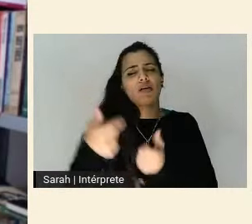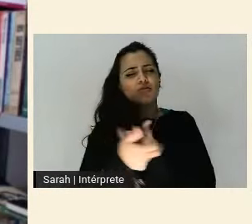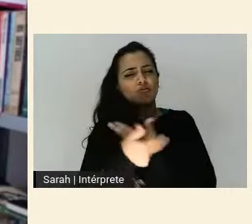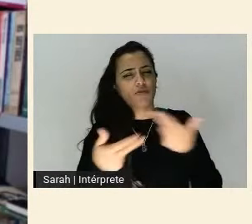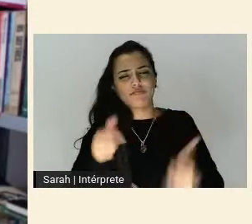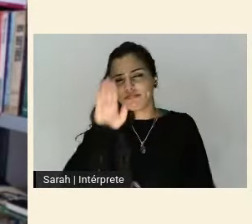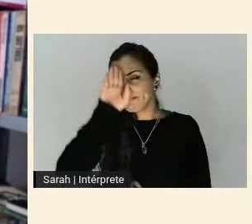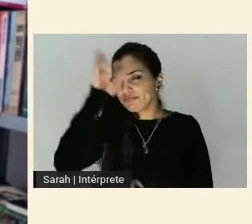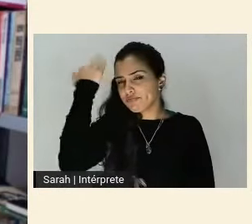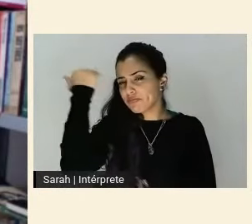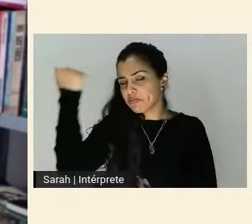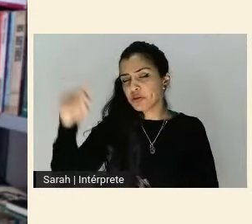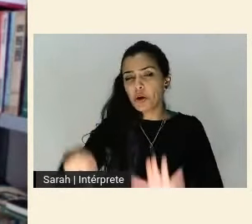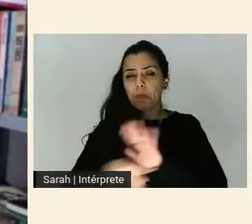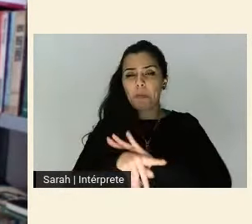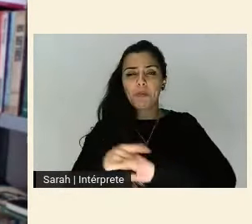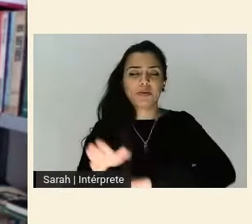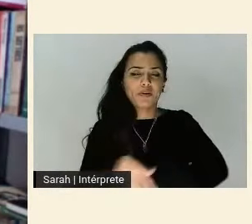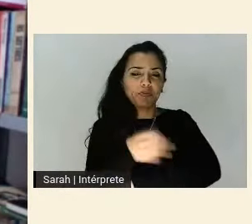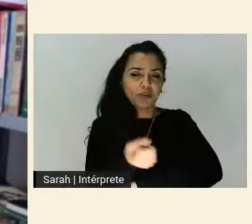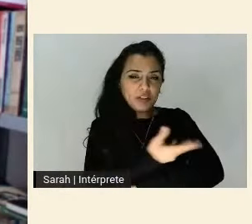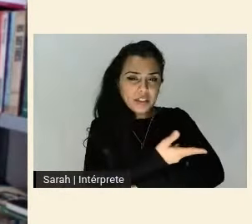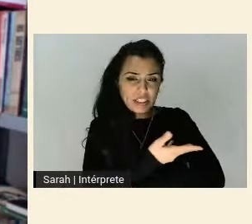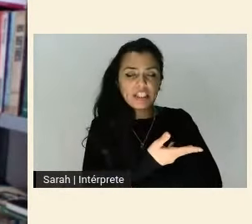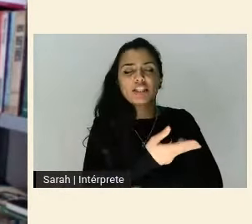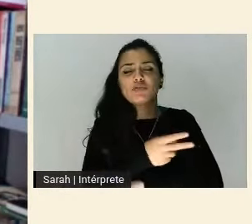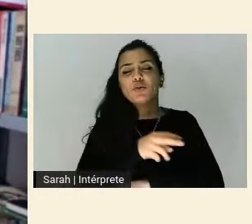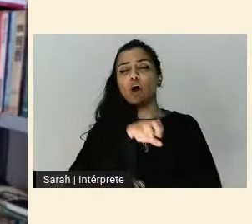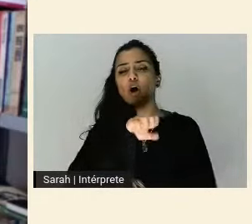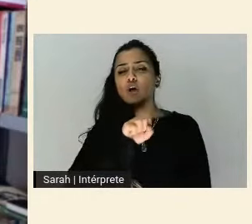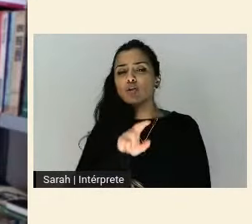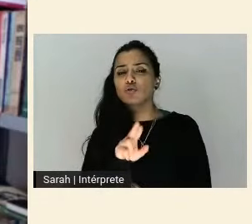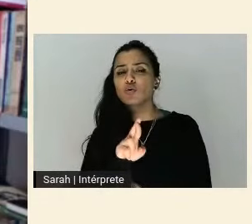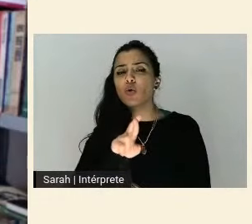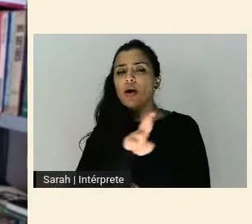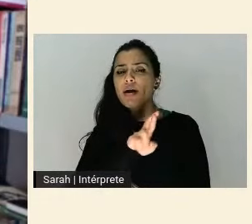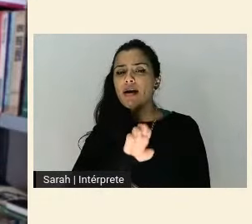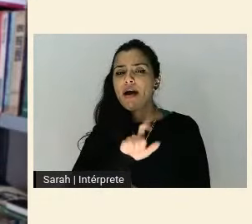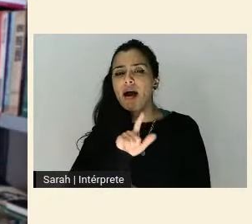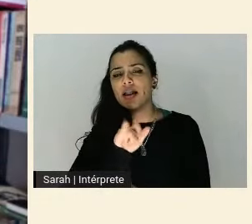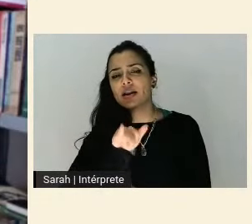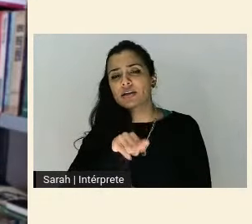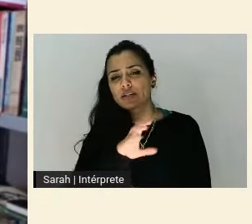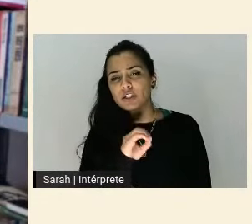né, do modernismo, do cubismo, do surrealismo. Né? Quer dizer,